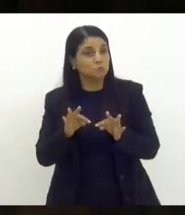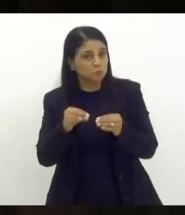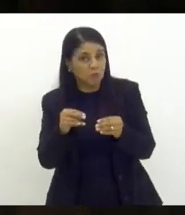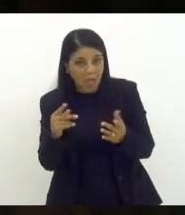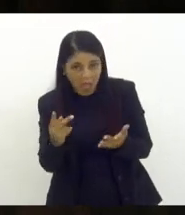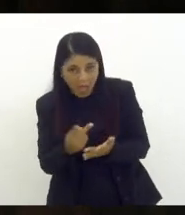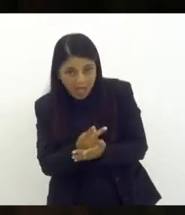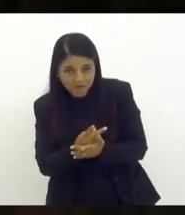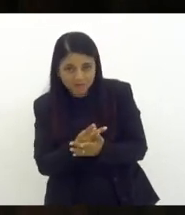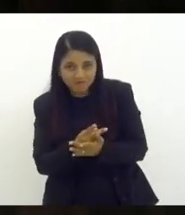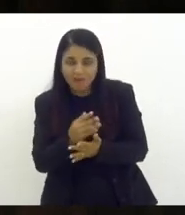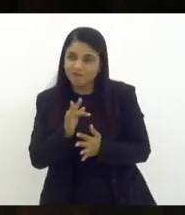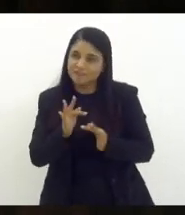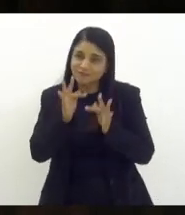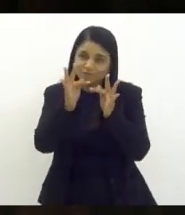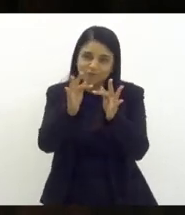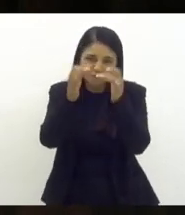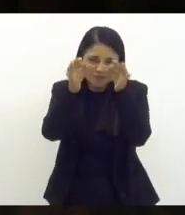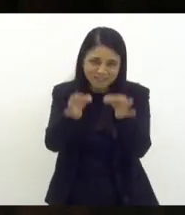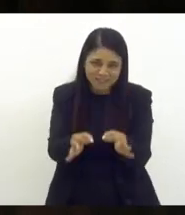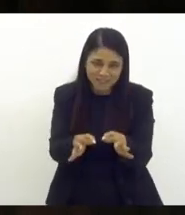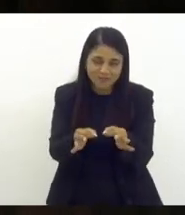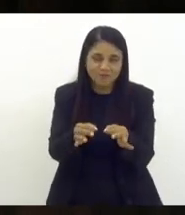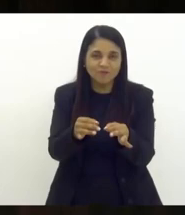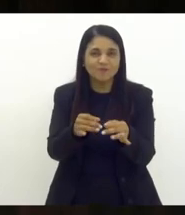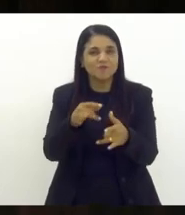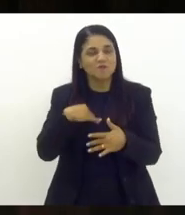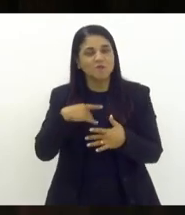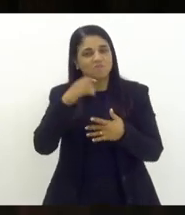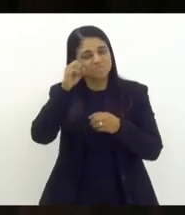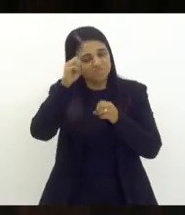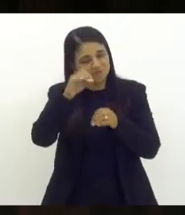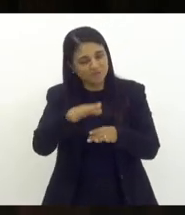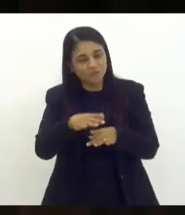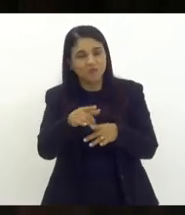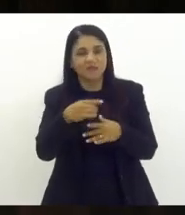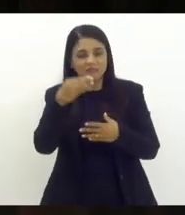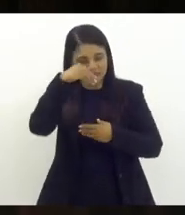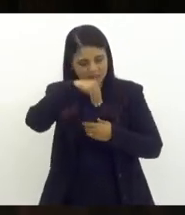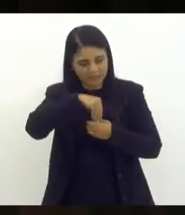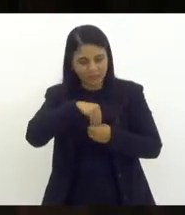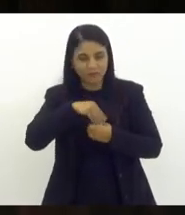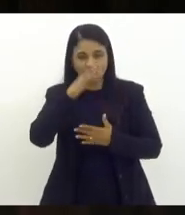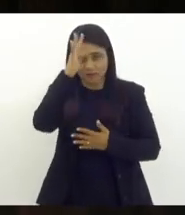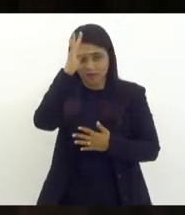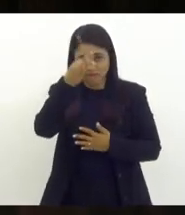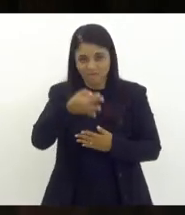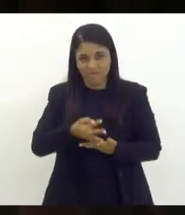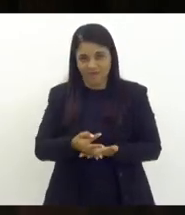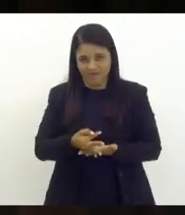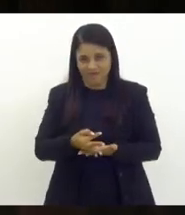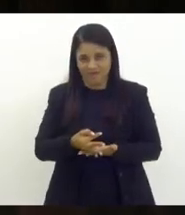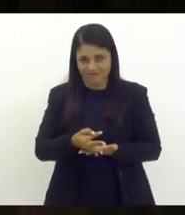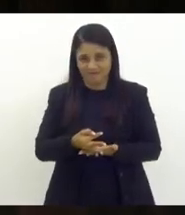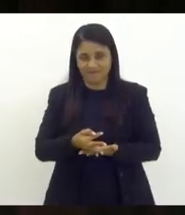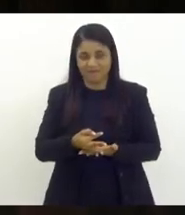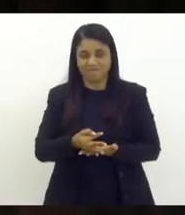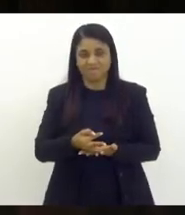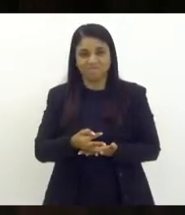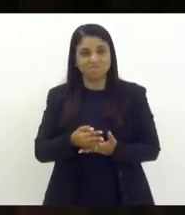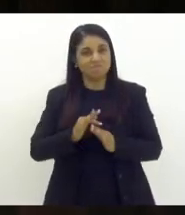é o que eu sempre determino na vida de todas as pessoas que tem dentro de si a fé e Mais Nada a